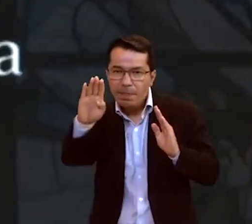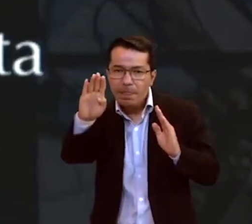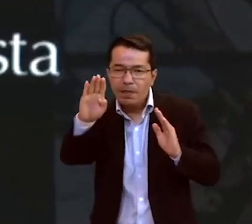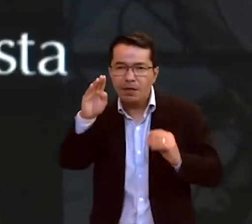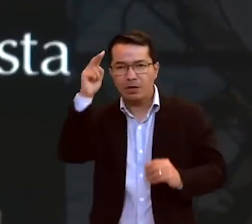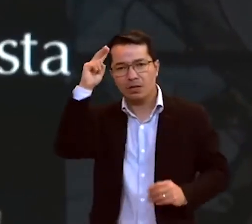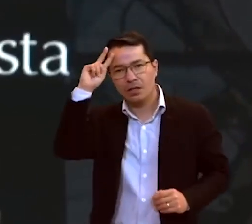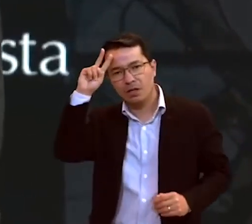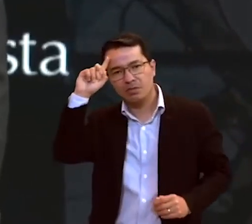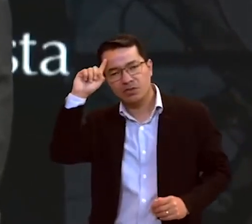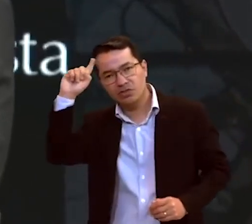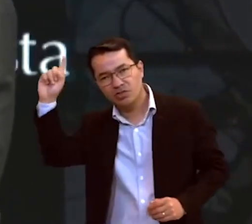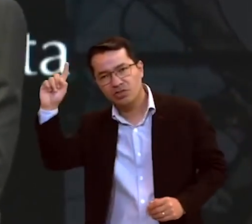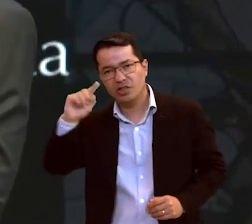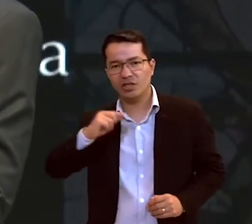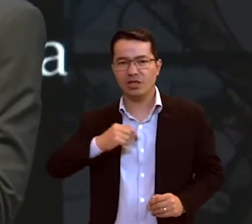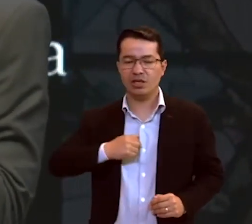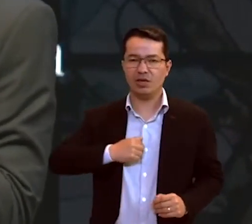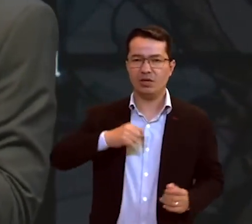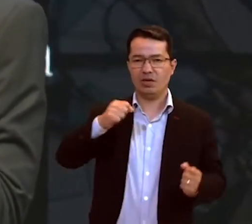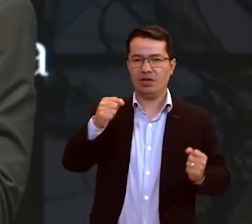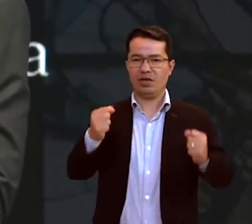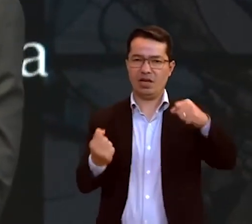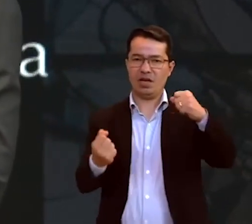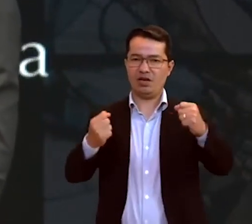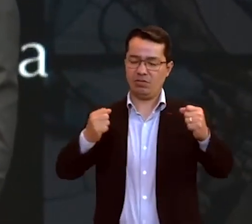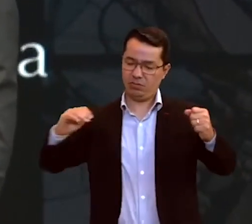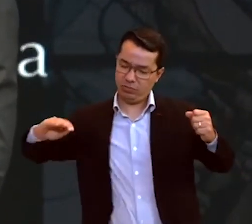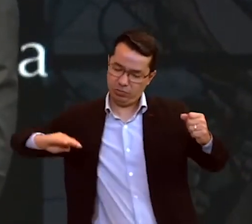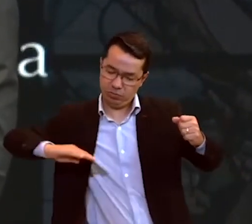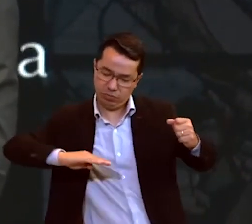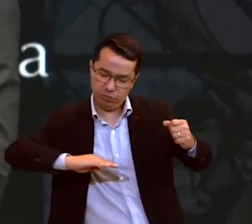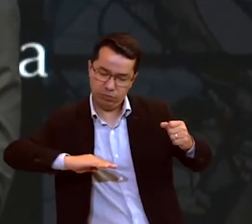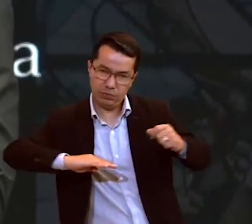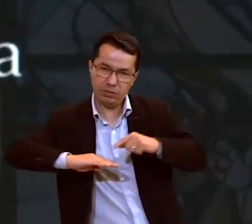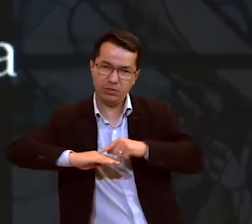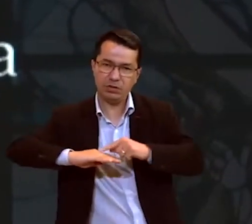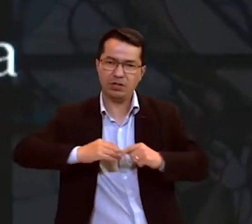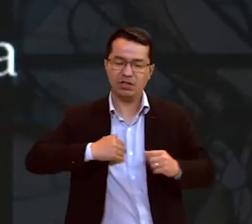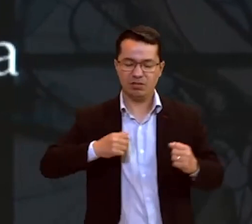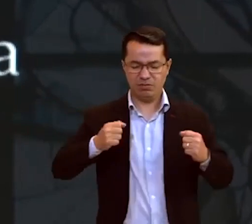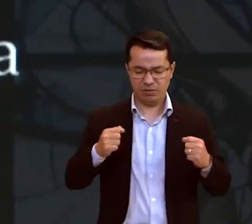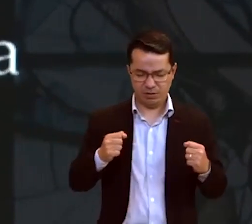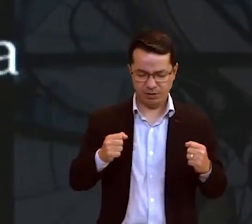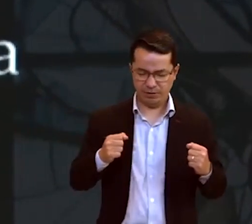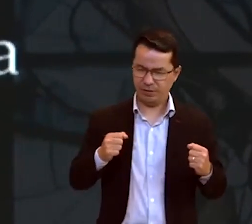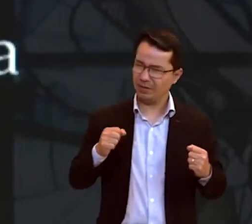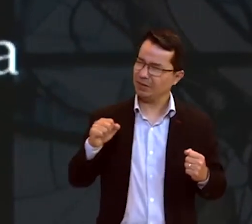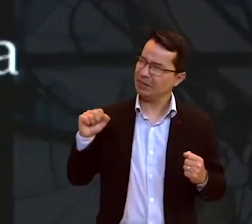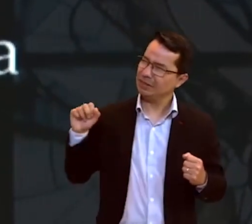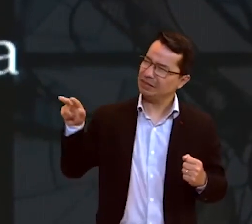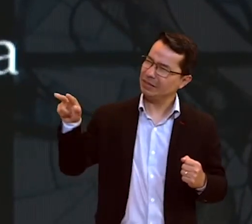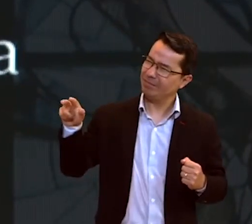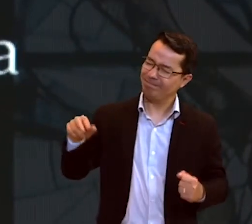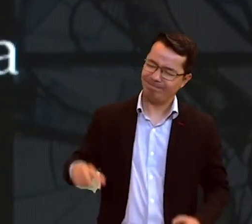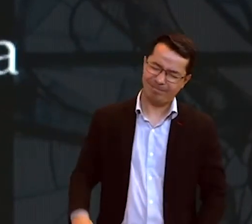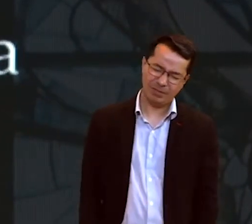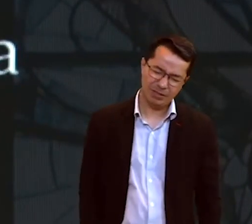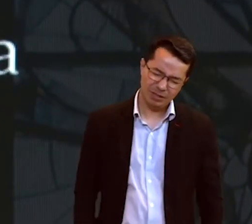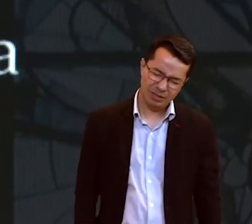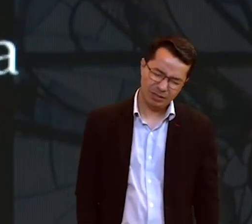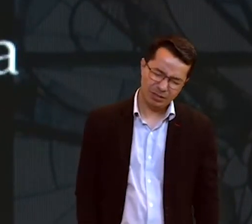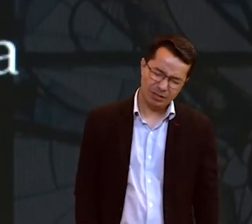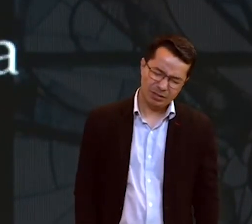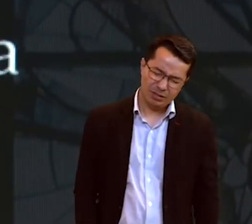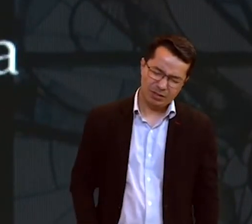carro, às vezes, olhar para aquela rampa e falar assim: Senhor, eu não tenho força para subir essa rampa, eu preciso